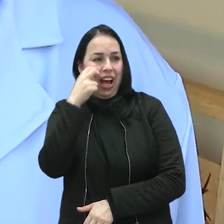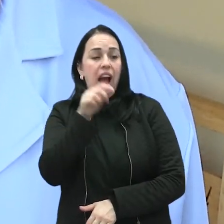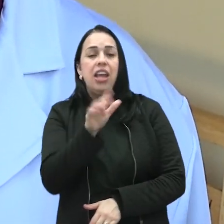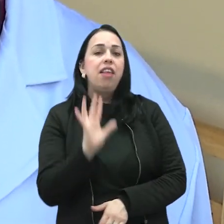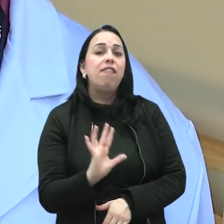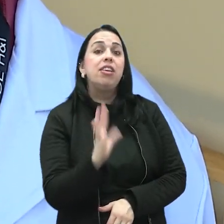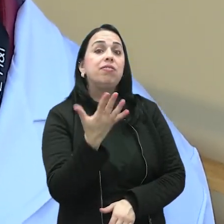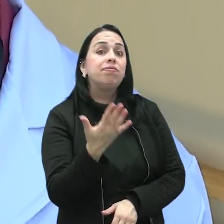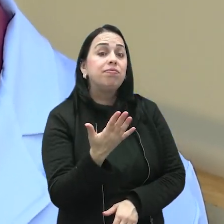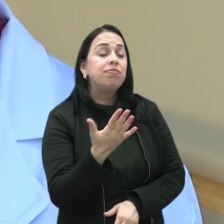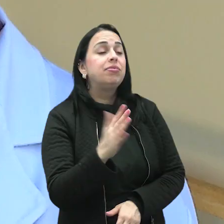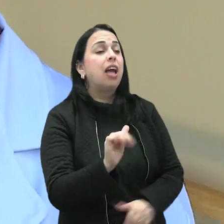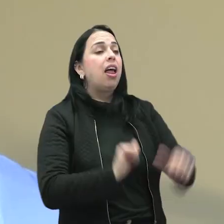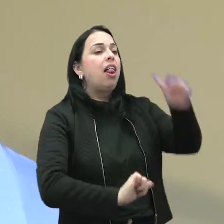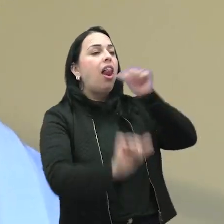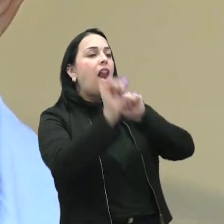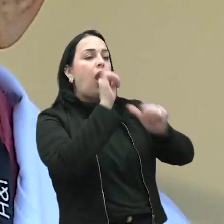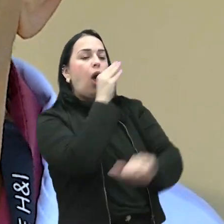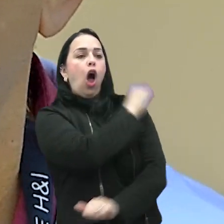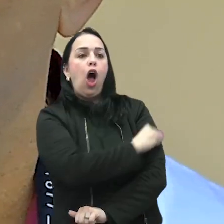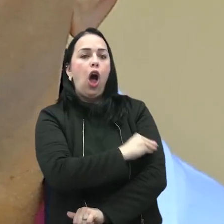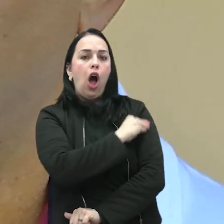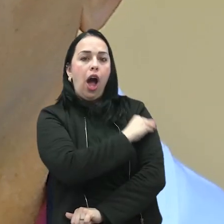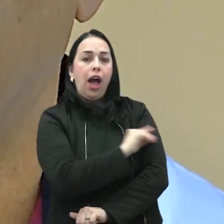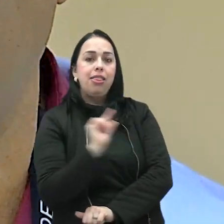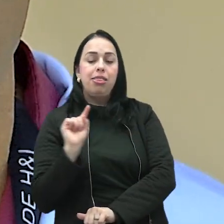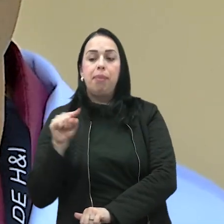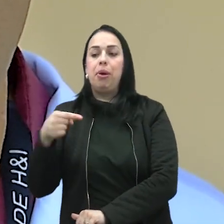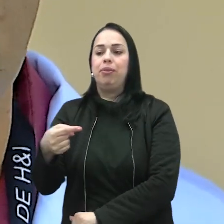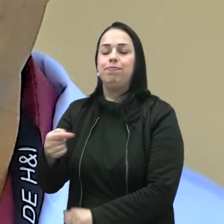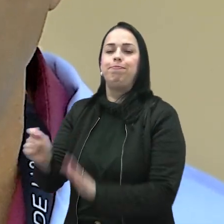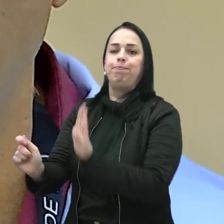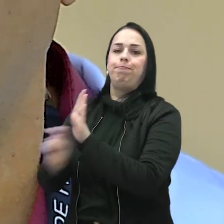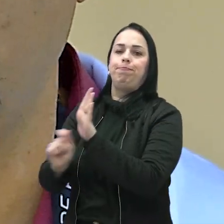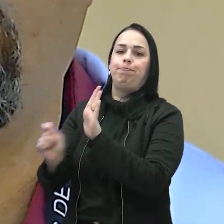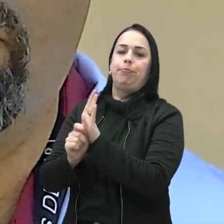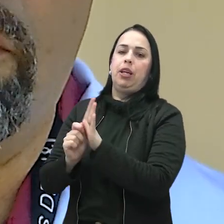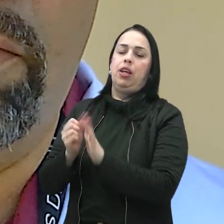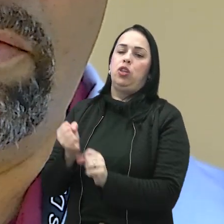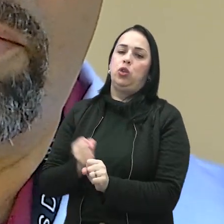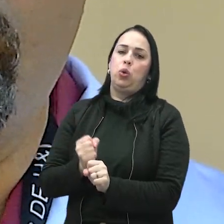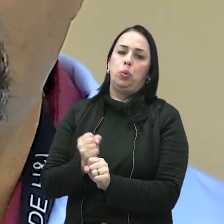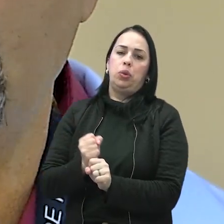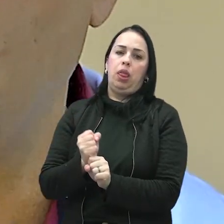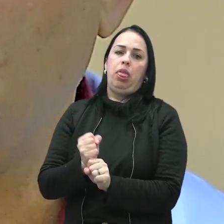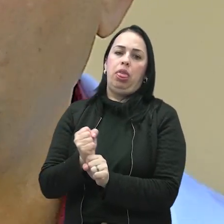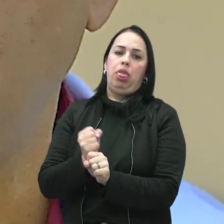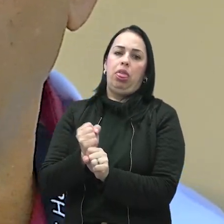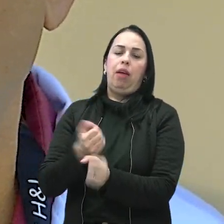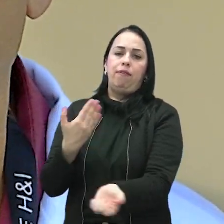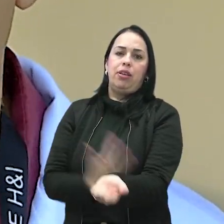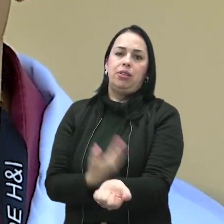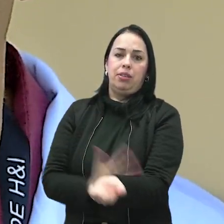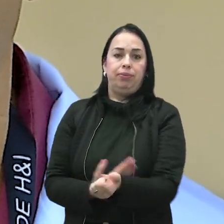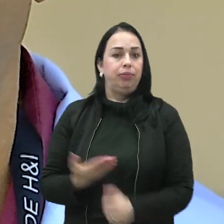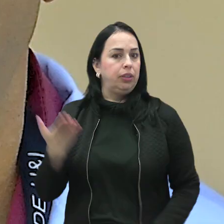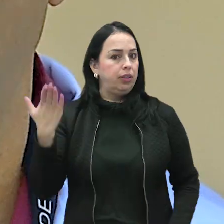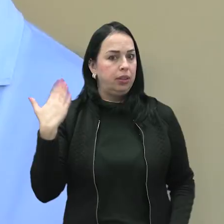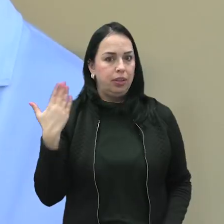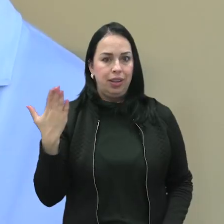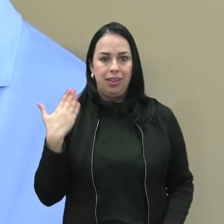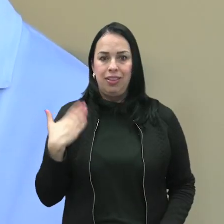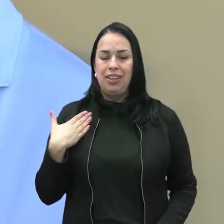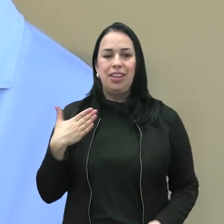timidez, ele abusava do álcool. Isso abriu a porta para outras substâncias, e assim foram anos de dependência